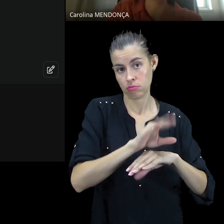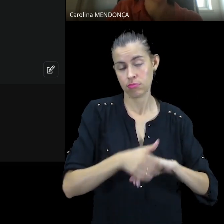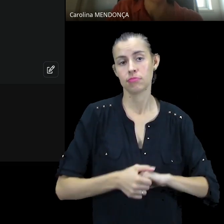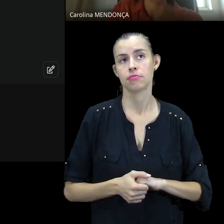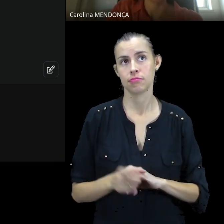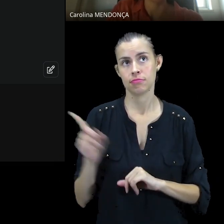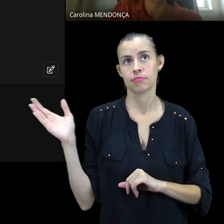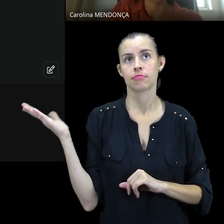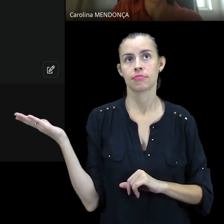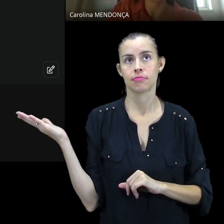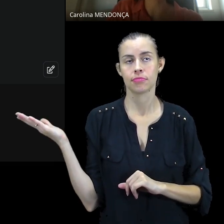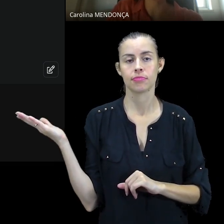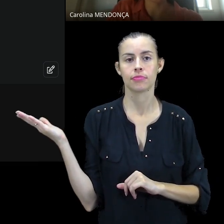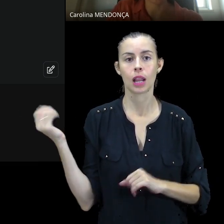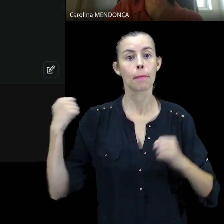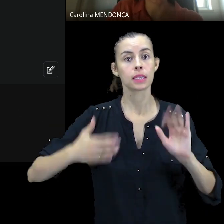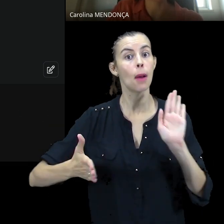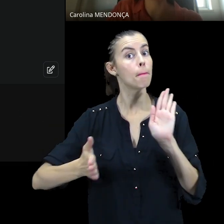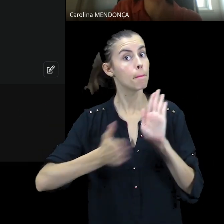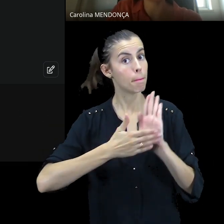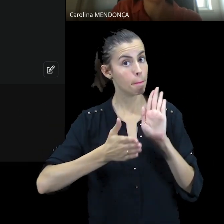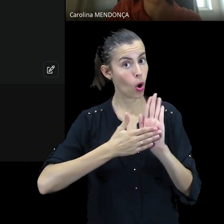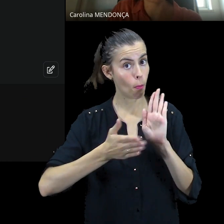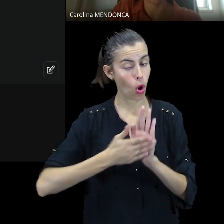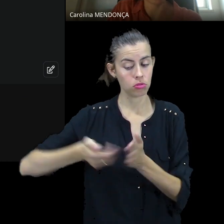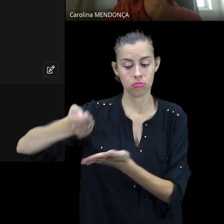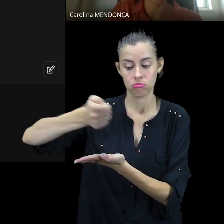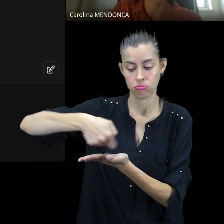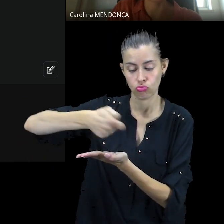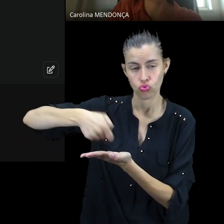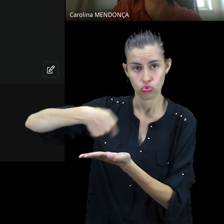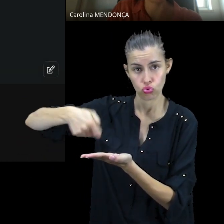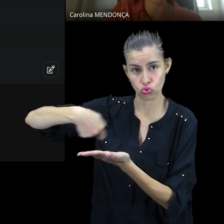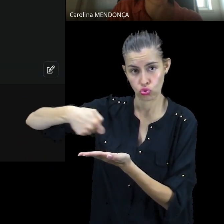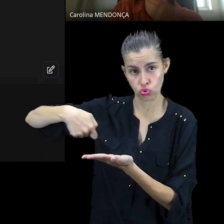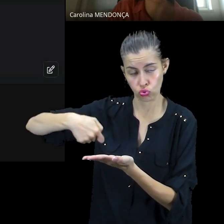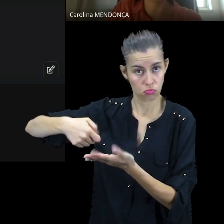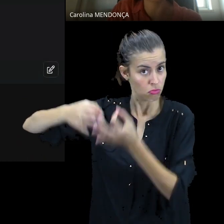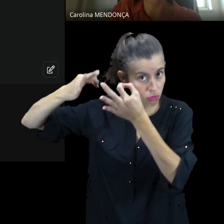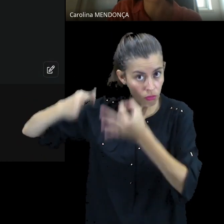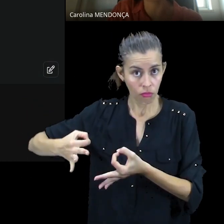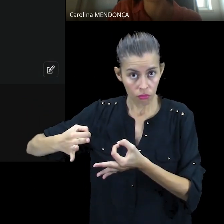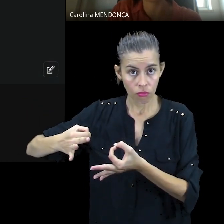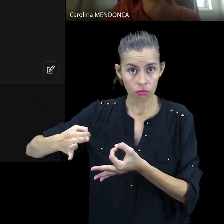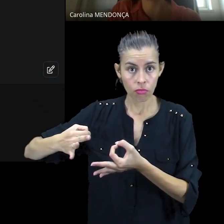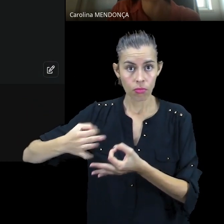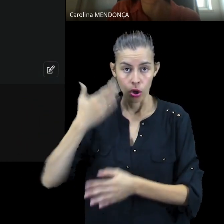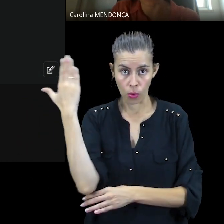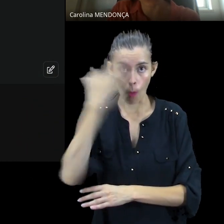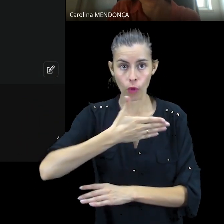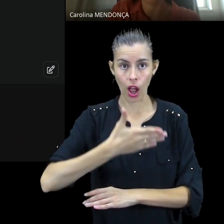horária. As atividades de extensão devem ter sua proposta, desenvolvimento e conclusão registrados, documentados